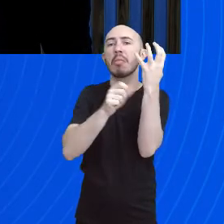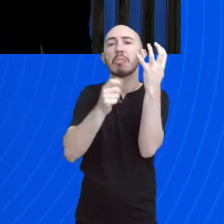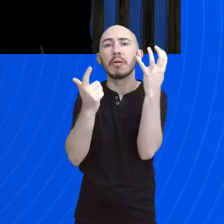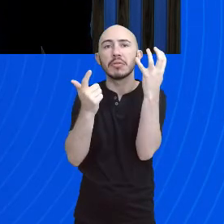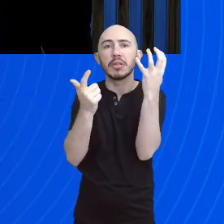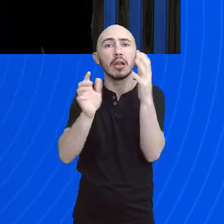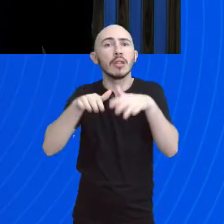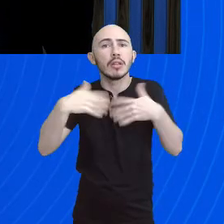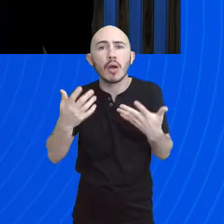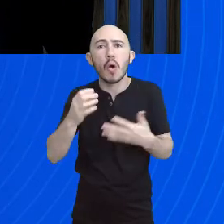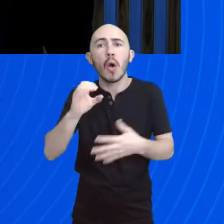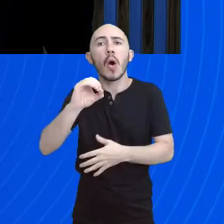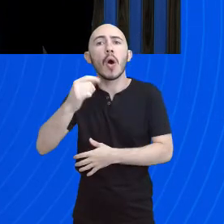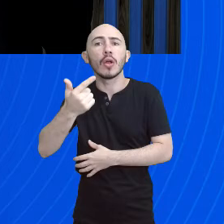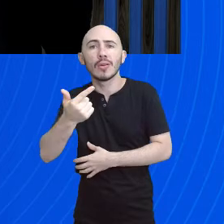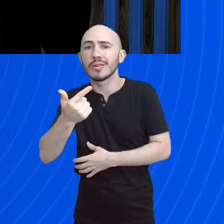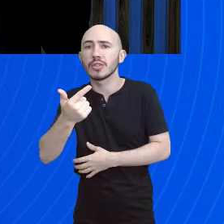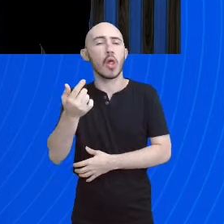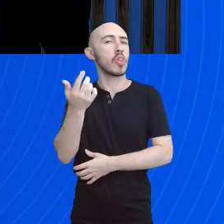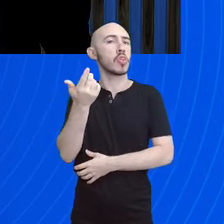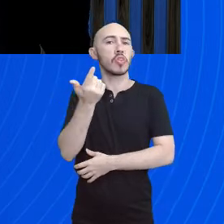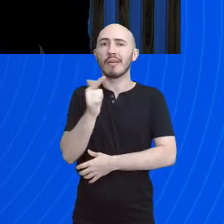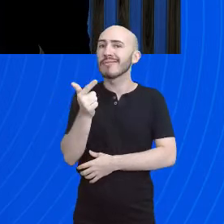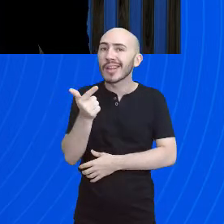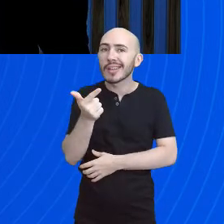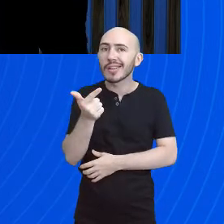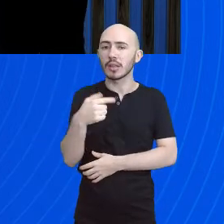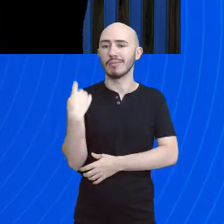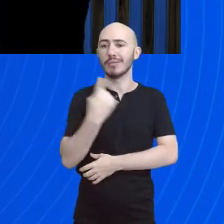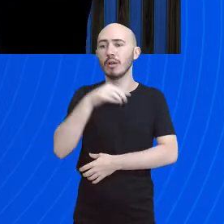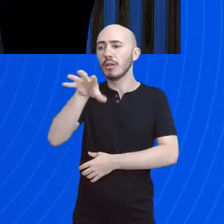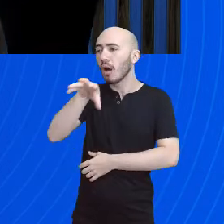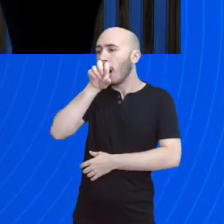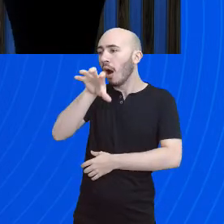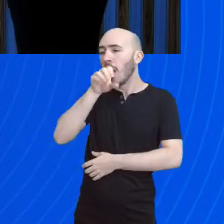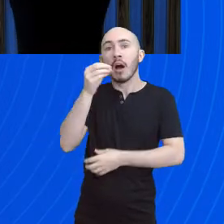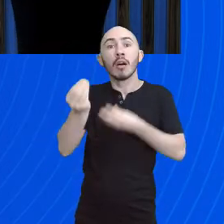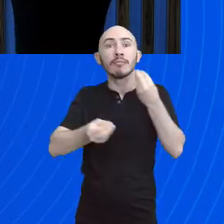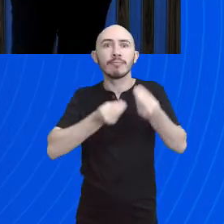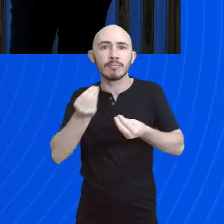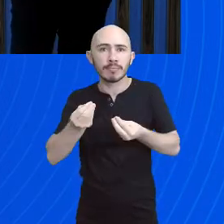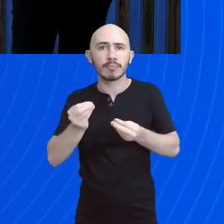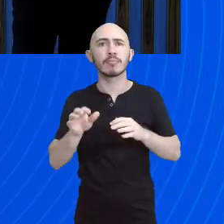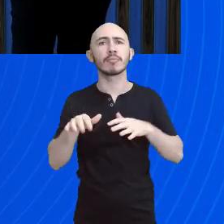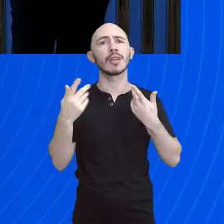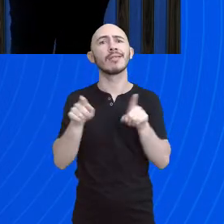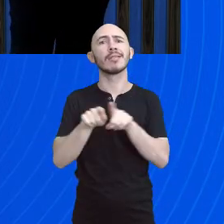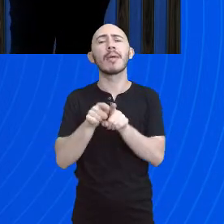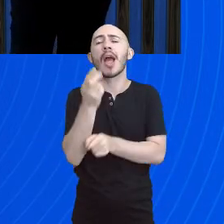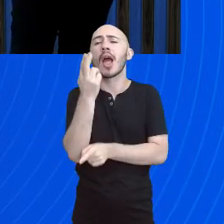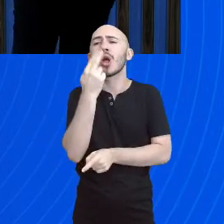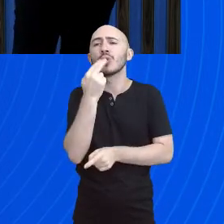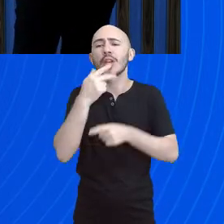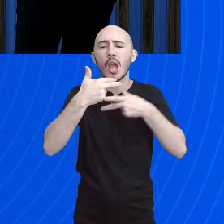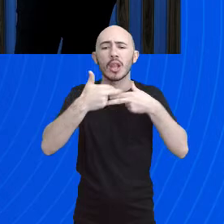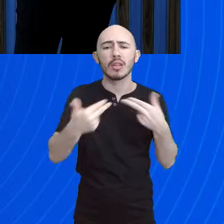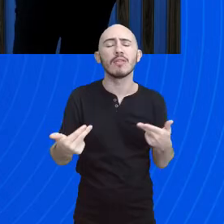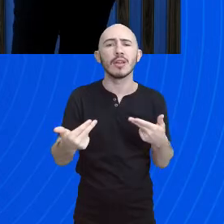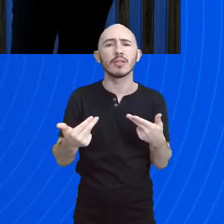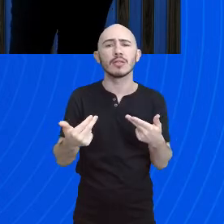Oxigênio para nós seres vivos. Até aí tudo bem. E essa questão de fornecimento de nutrientes,